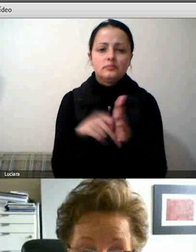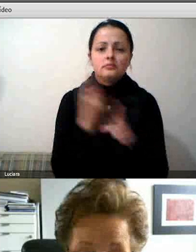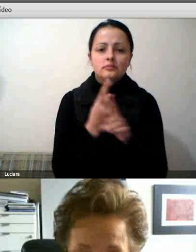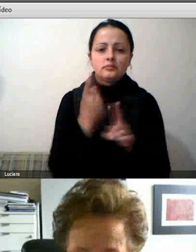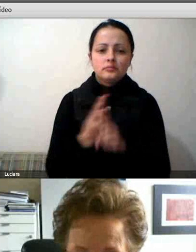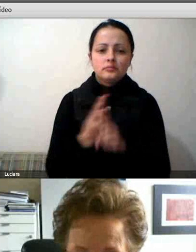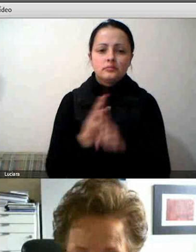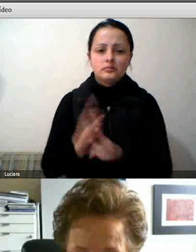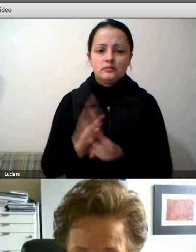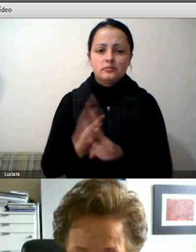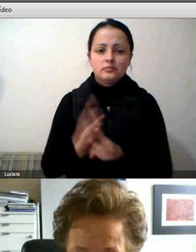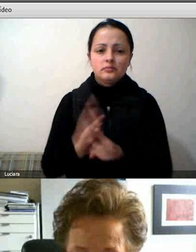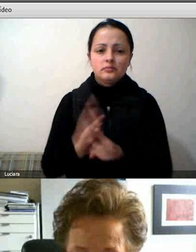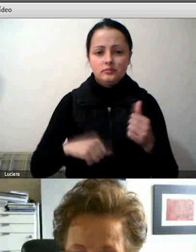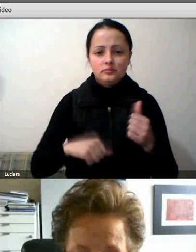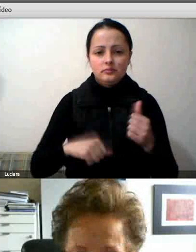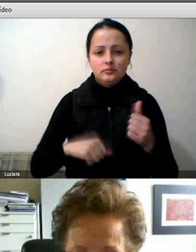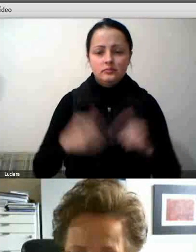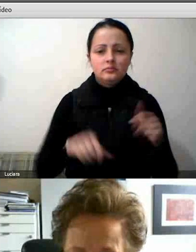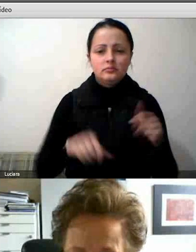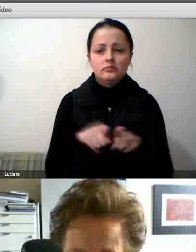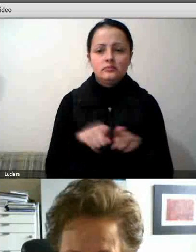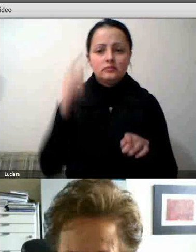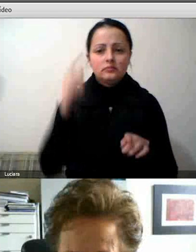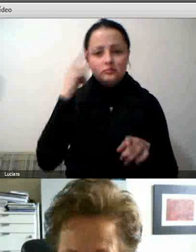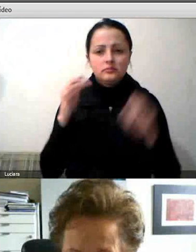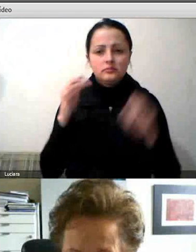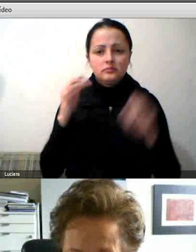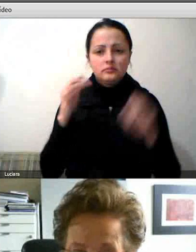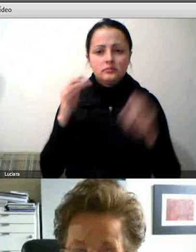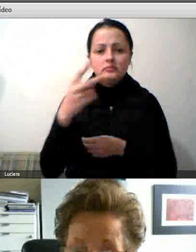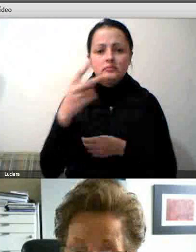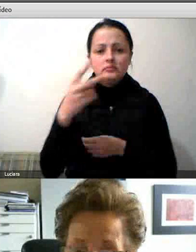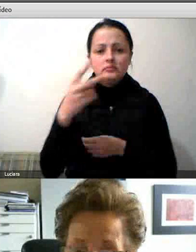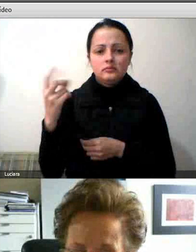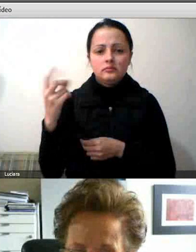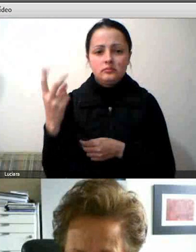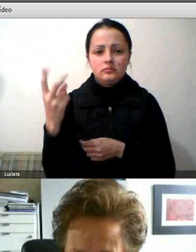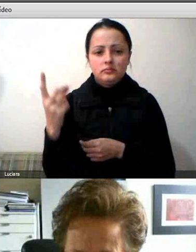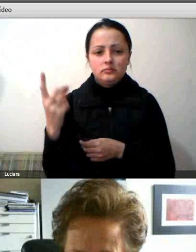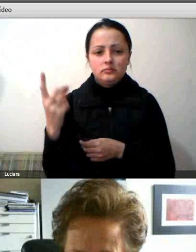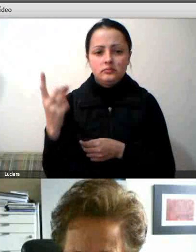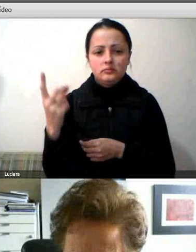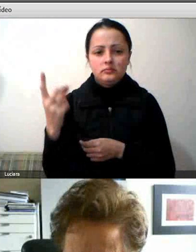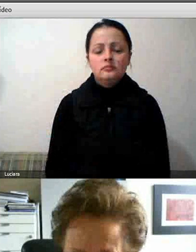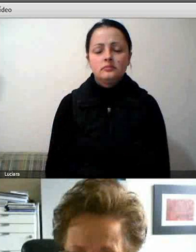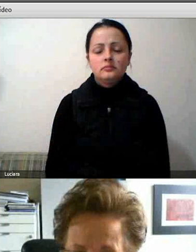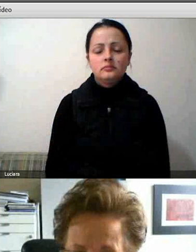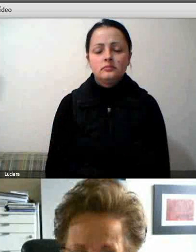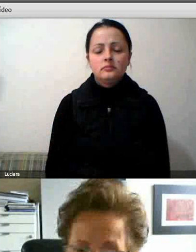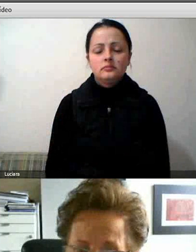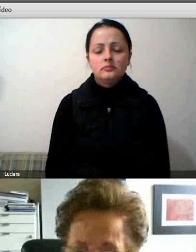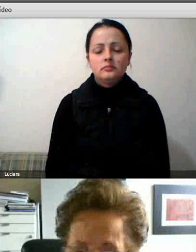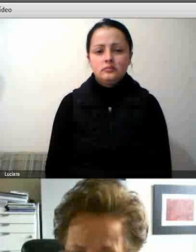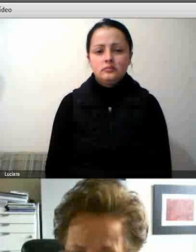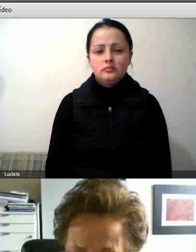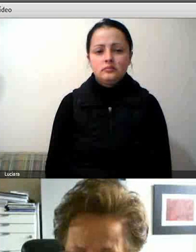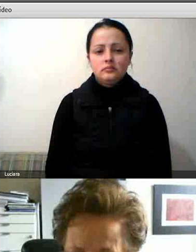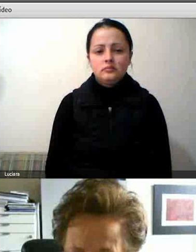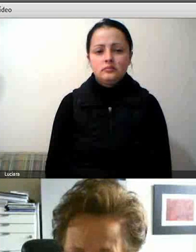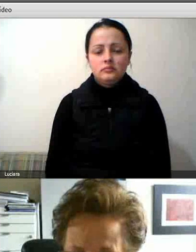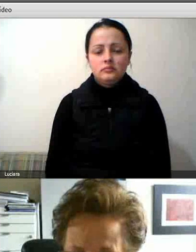para 2012. No momento que começar o nosso trabalho, que a escola já está com o equipamento conectado